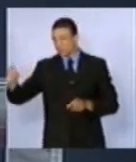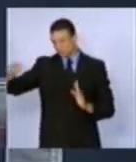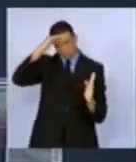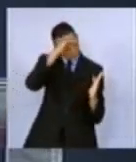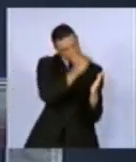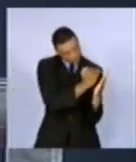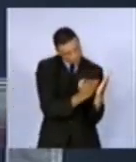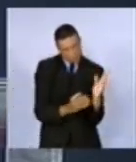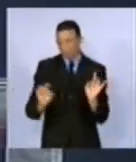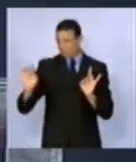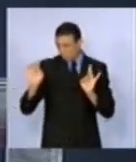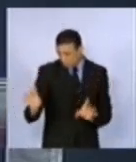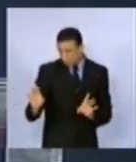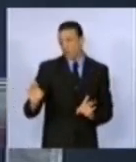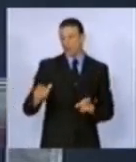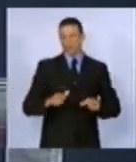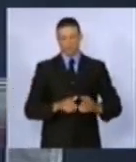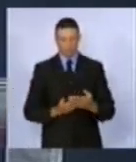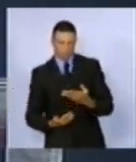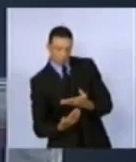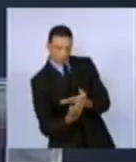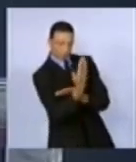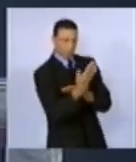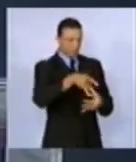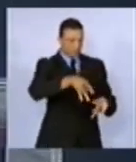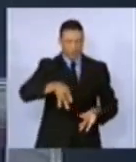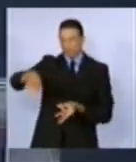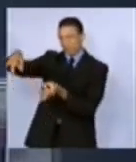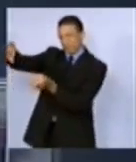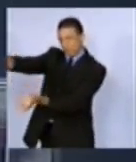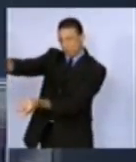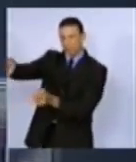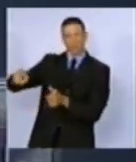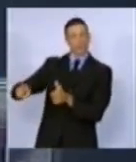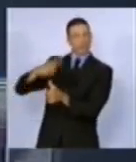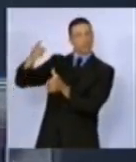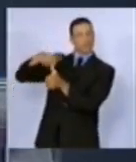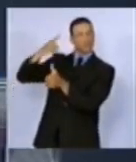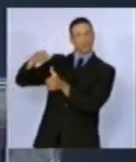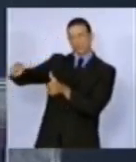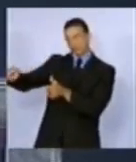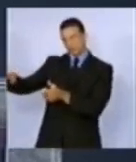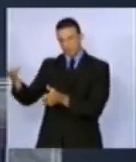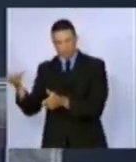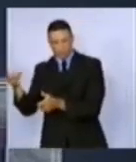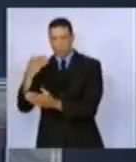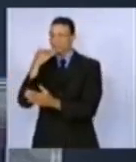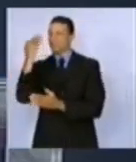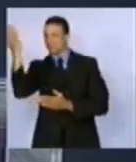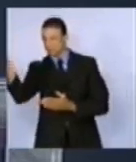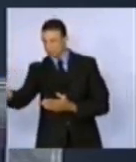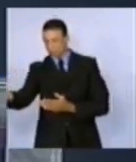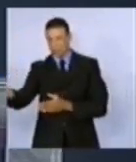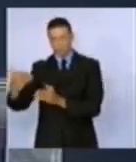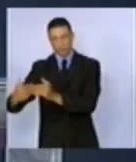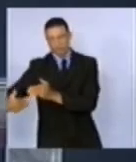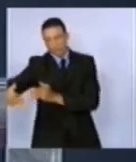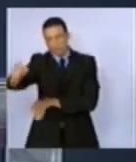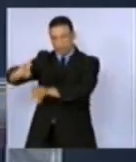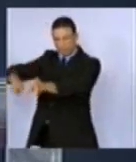é emitido então o primeiro documento o número de identificação e controle que é o pré-requisito para que o interessado obtenha autoriz ação ao longo da